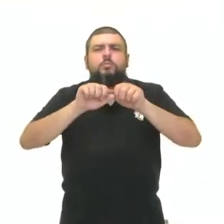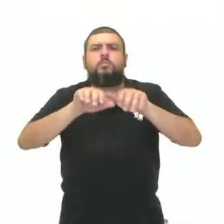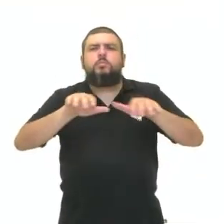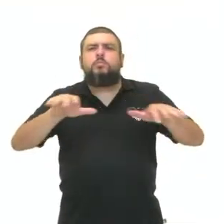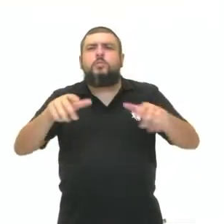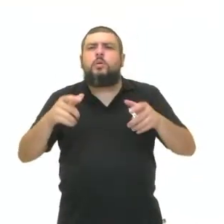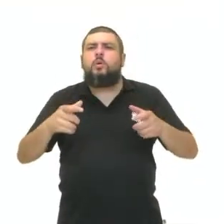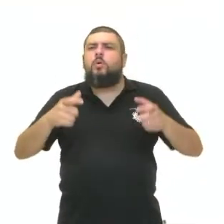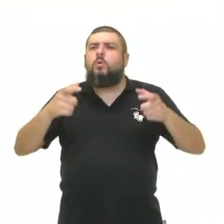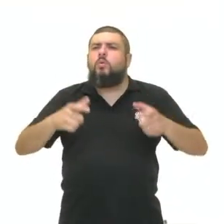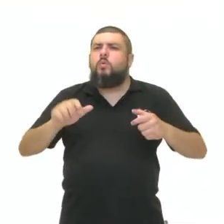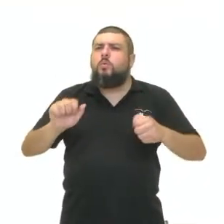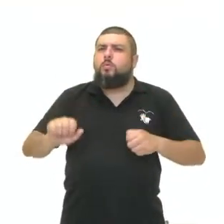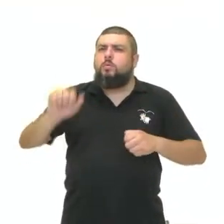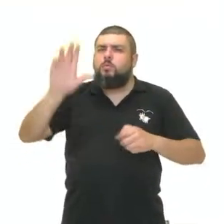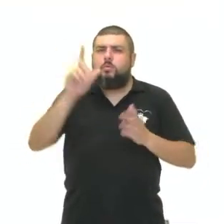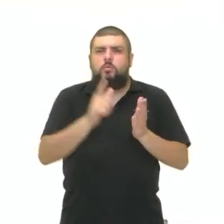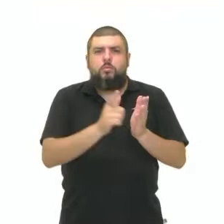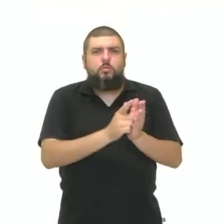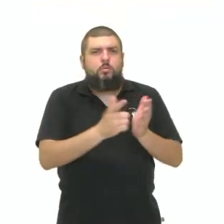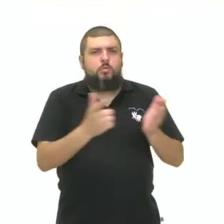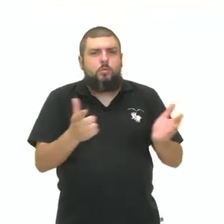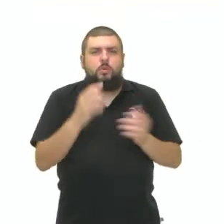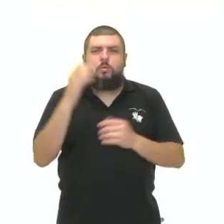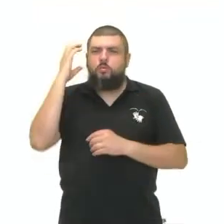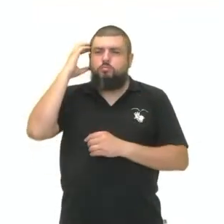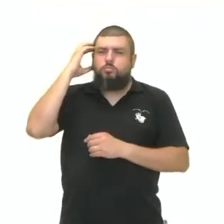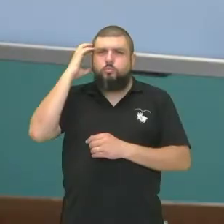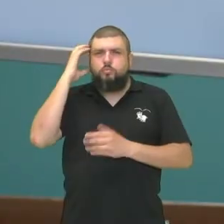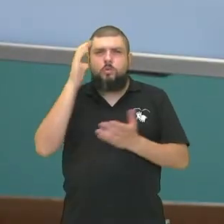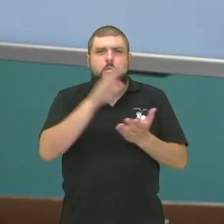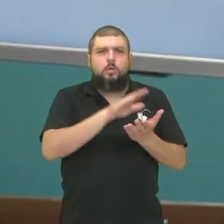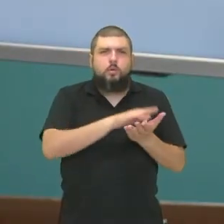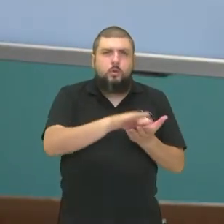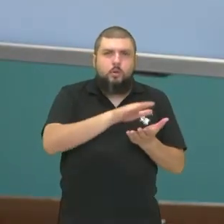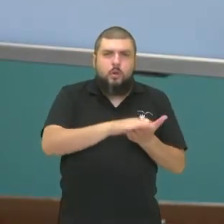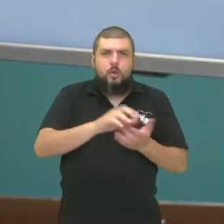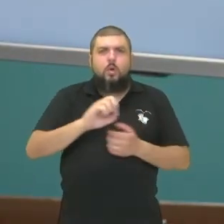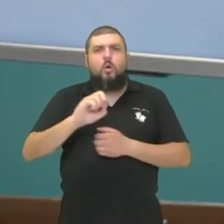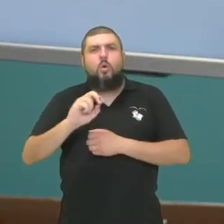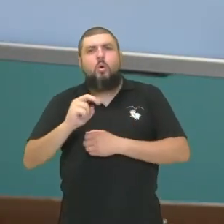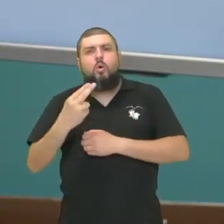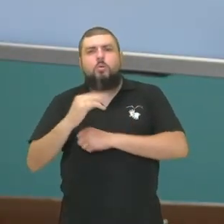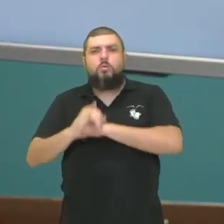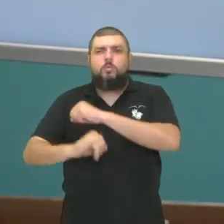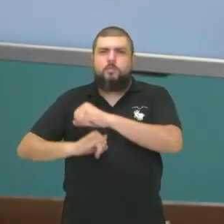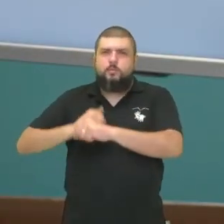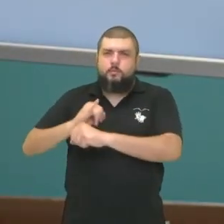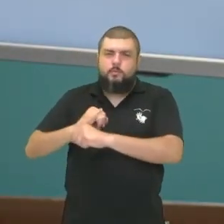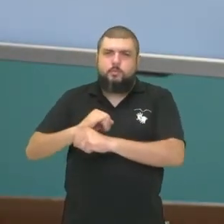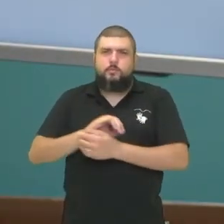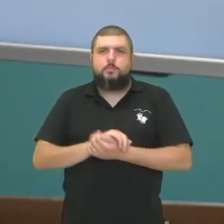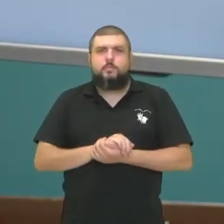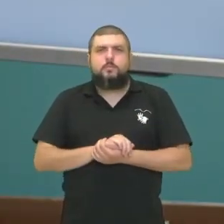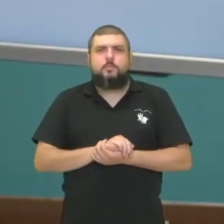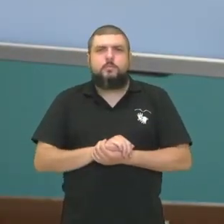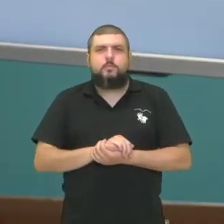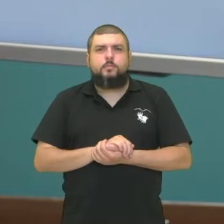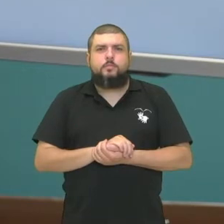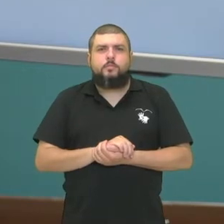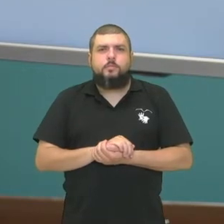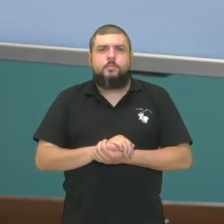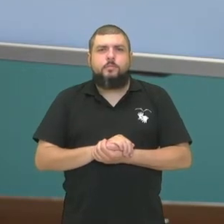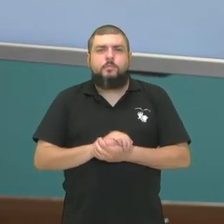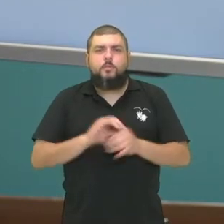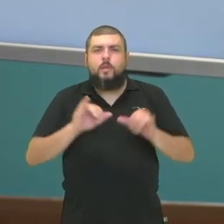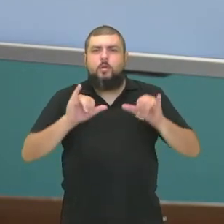jornais, revistas e rádios, impressos ou online. Isso mesmo. Então, a notícia ela faz parte do